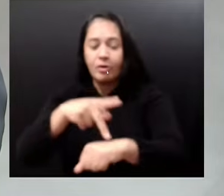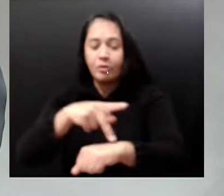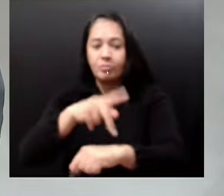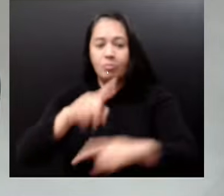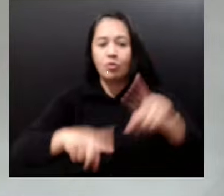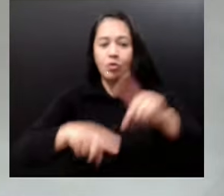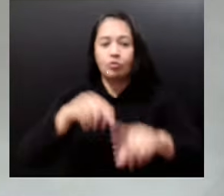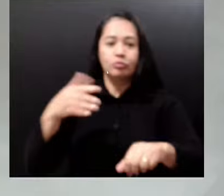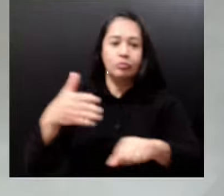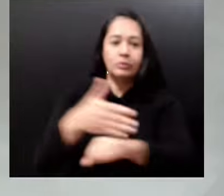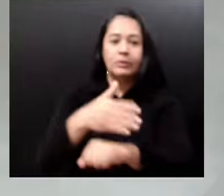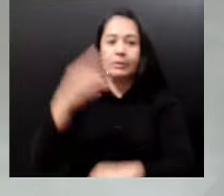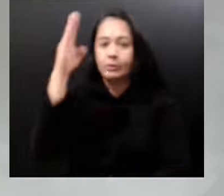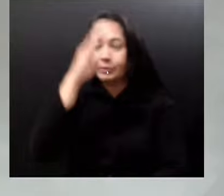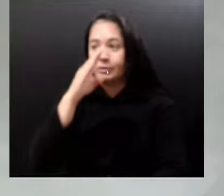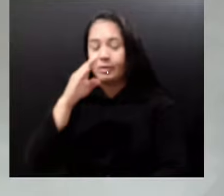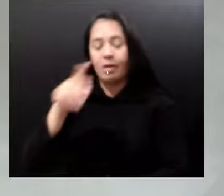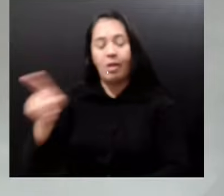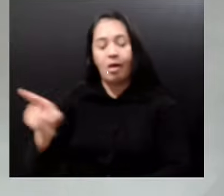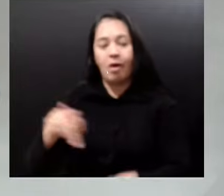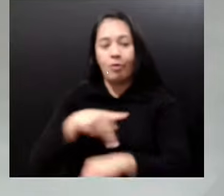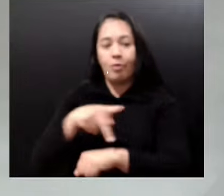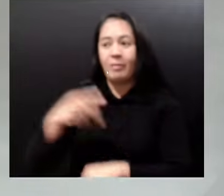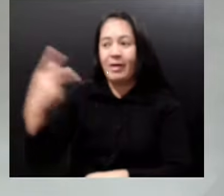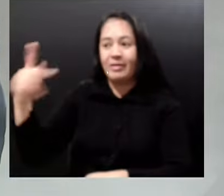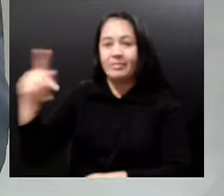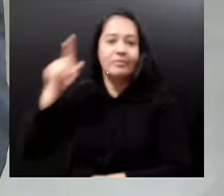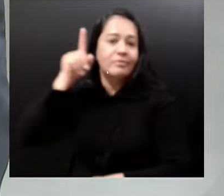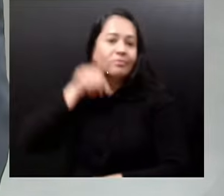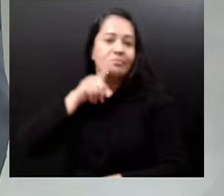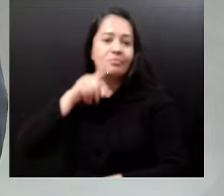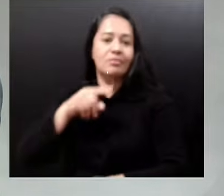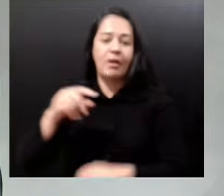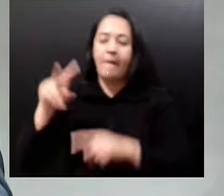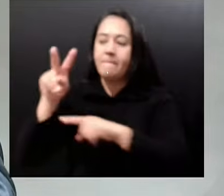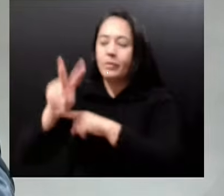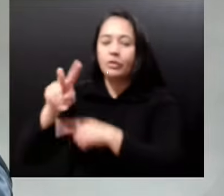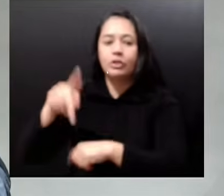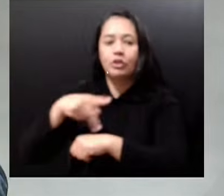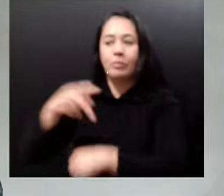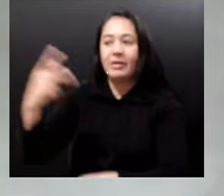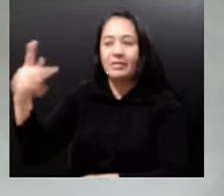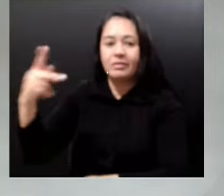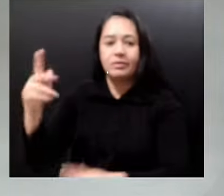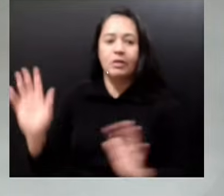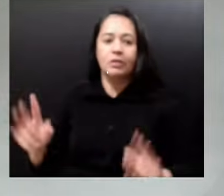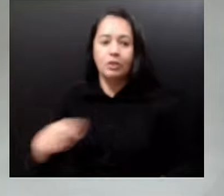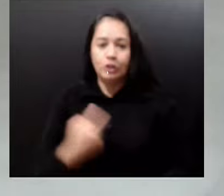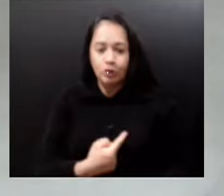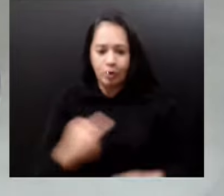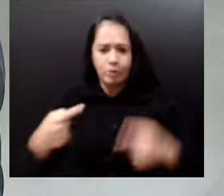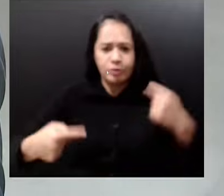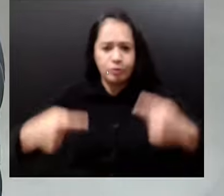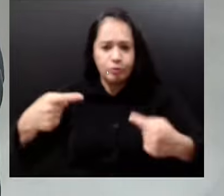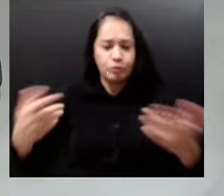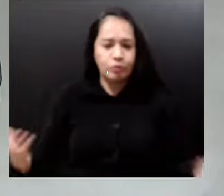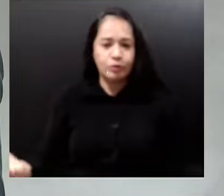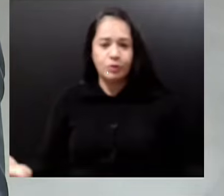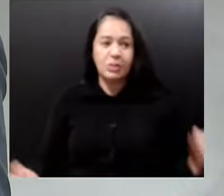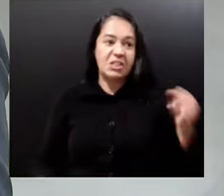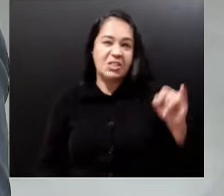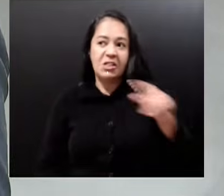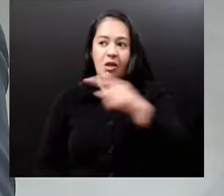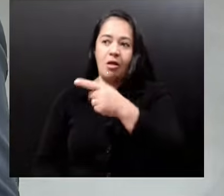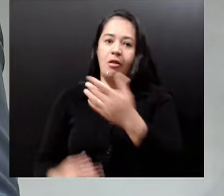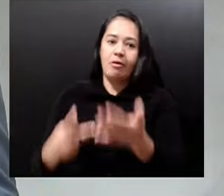dele, como forma de proteção ao país dele, ao mercado interno. E não cabe a nós discutirmos se ele está certo ou se ele está